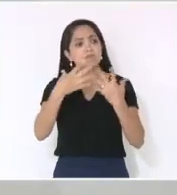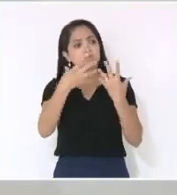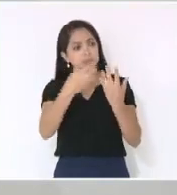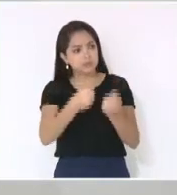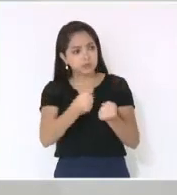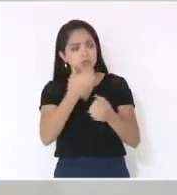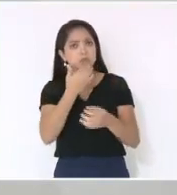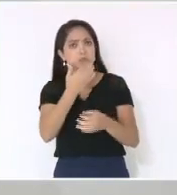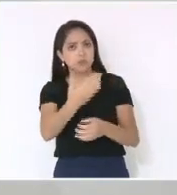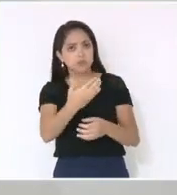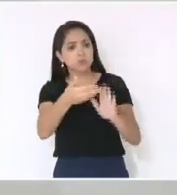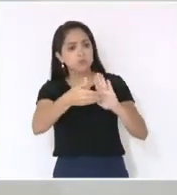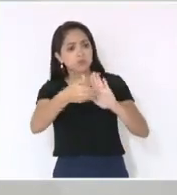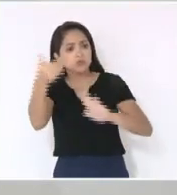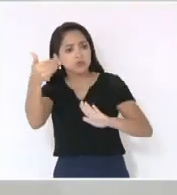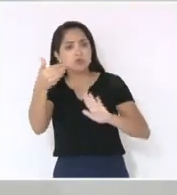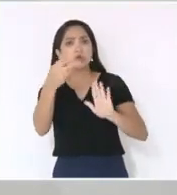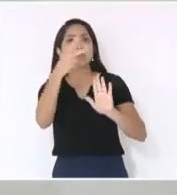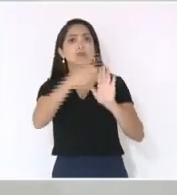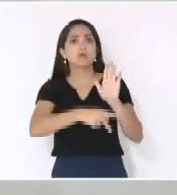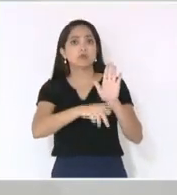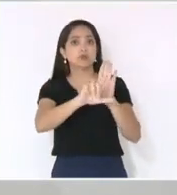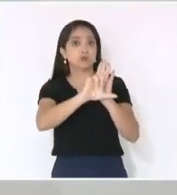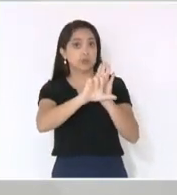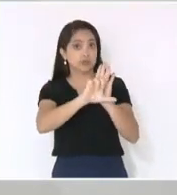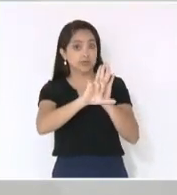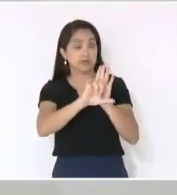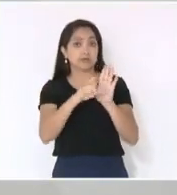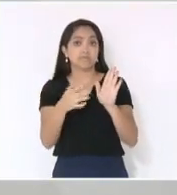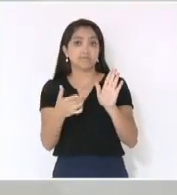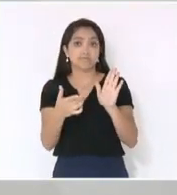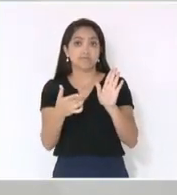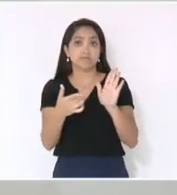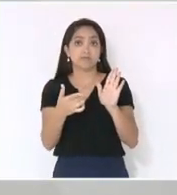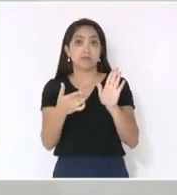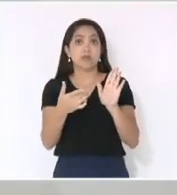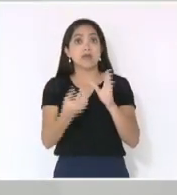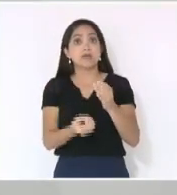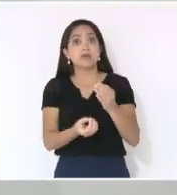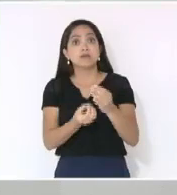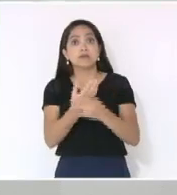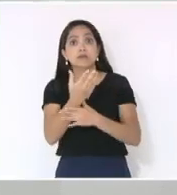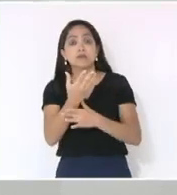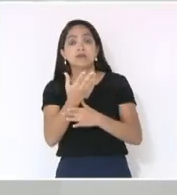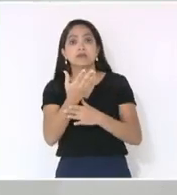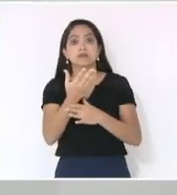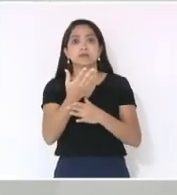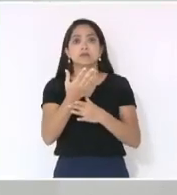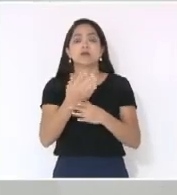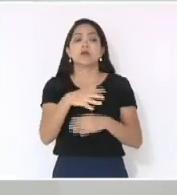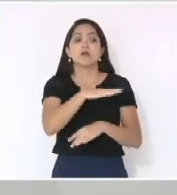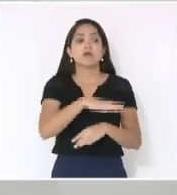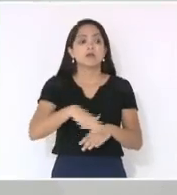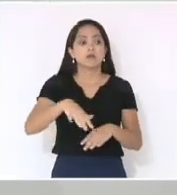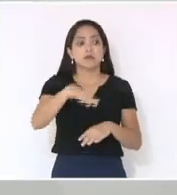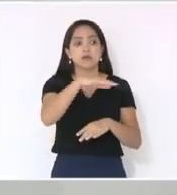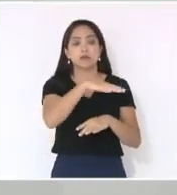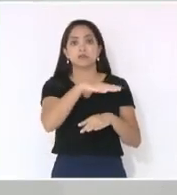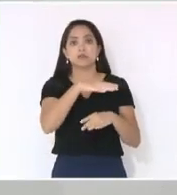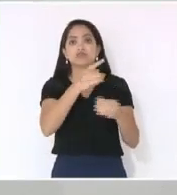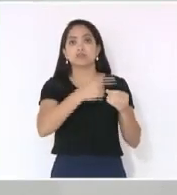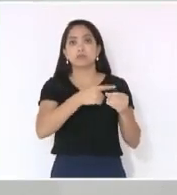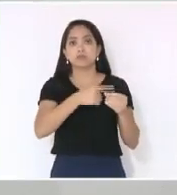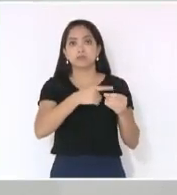deputado Jean e retirou o projeto de lei dessa casa que cria a região metropolitana da cidade de Joinville.